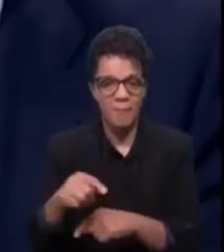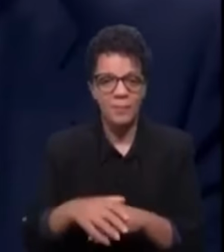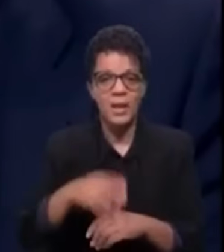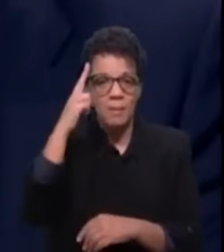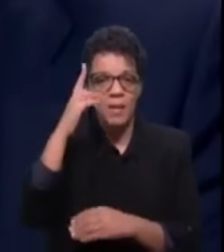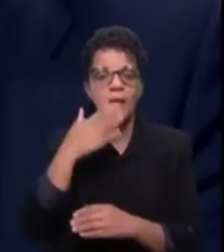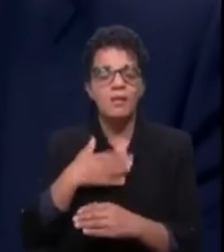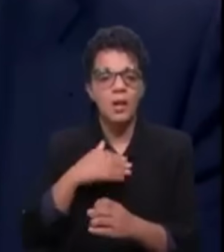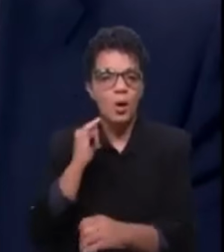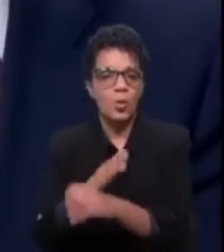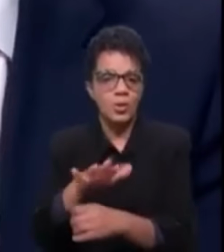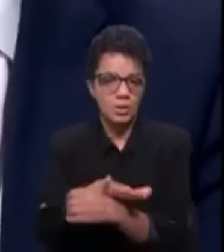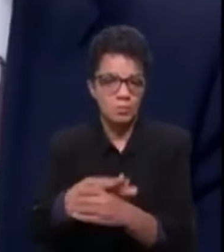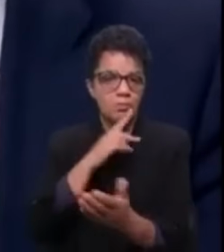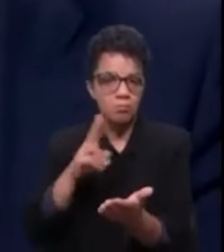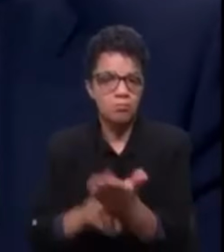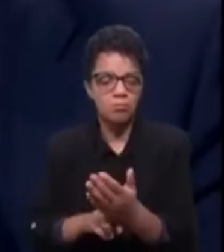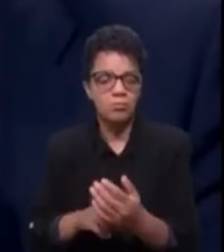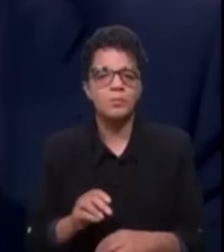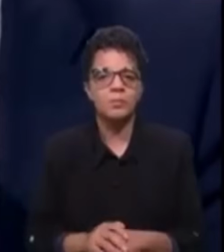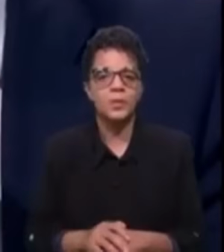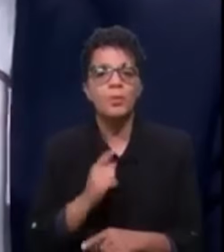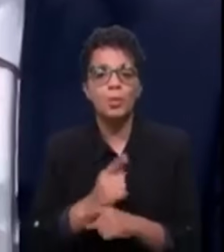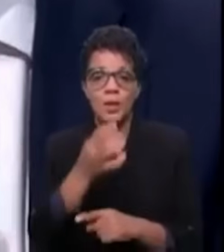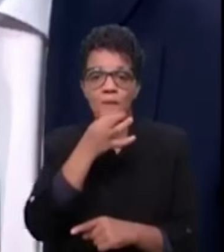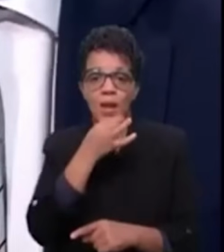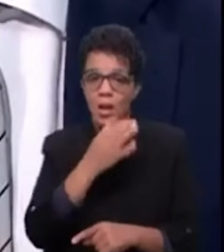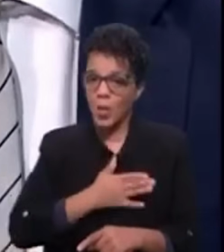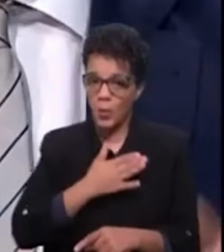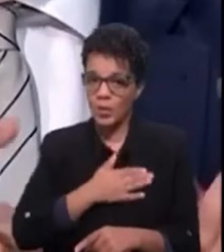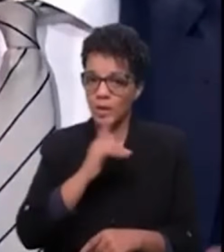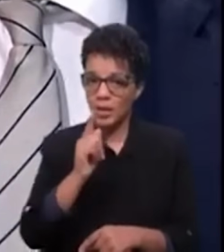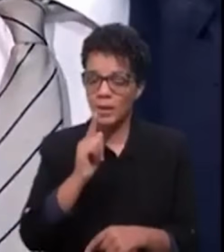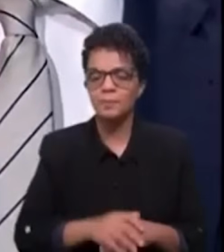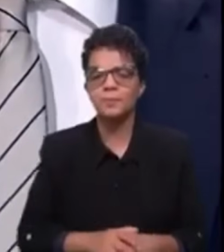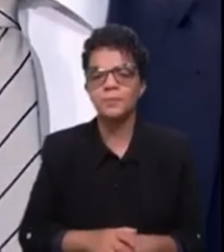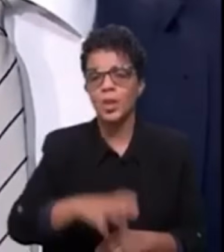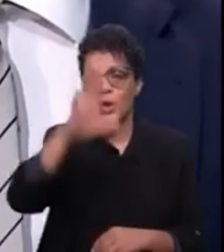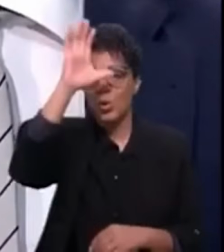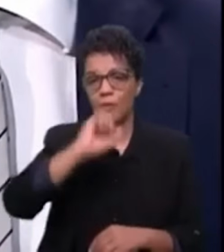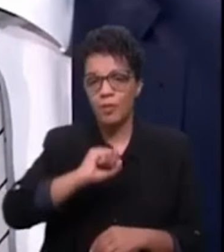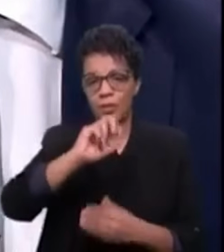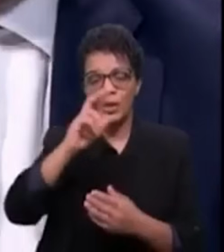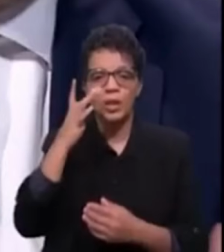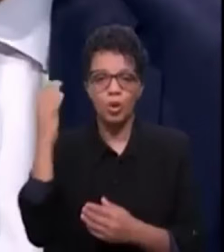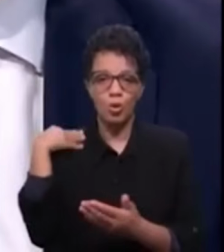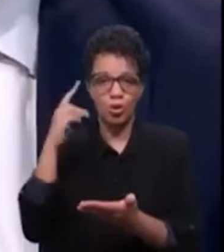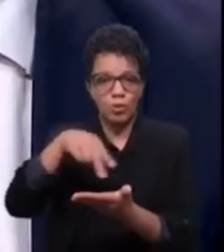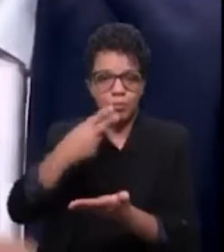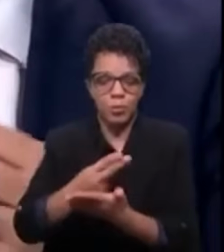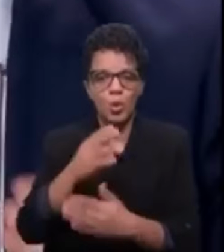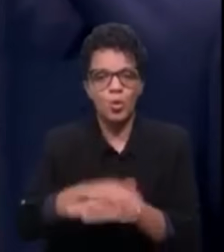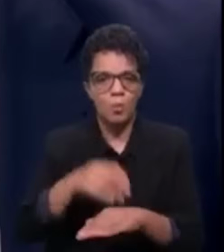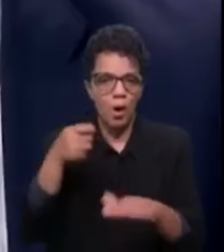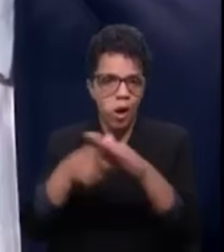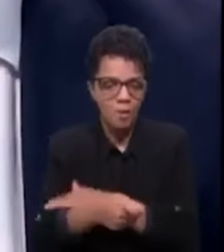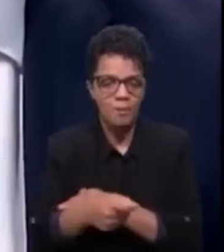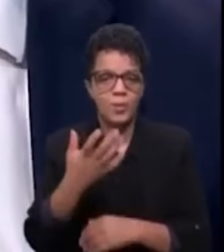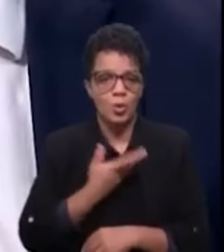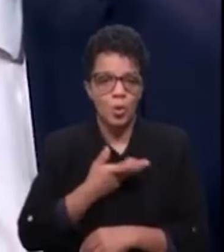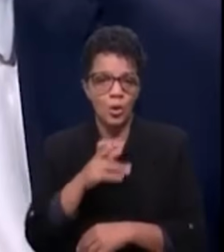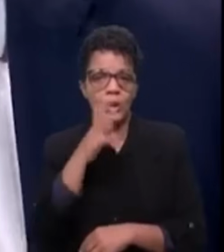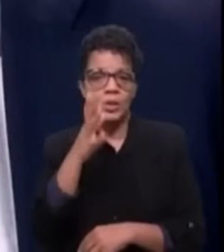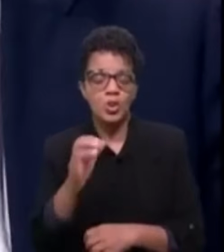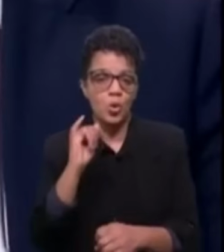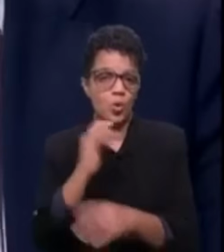traz-nos outra realidade do Luis monon negro Luis monon não quer falar que é quando cai o governo de António Costa eh Por uma questão de corrupção Dr Luis Montenegro diz